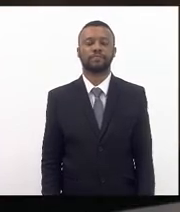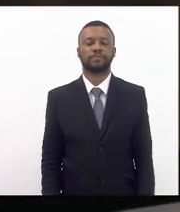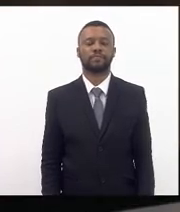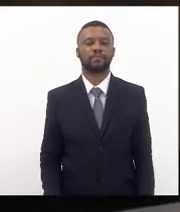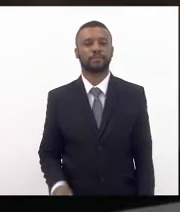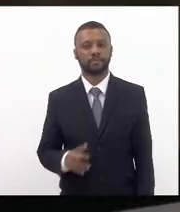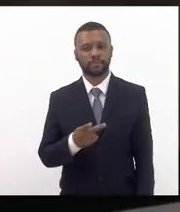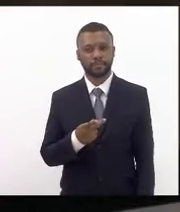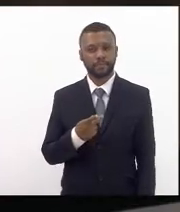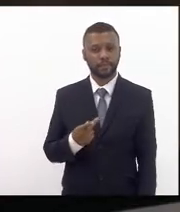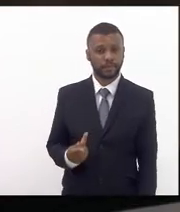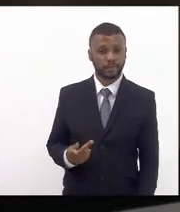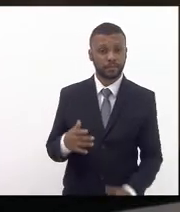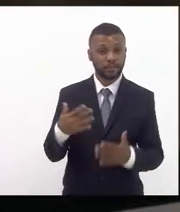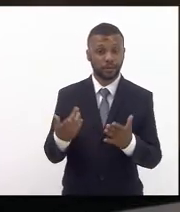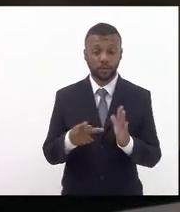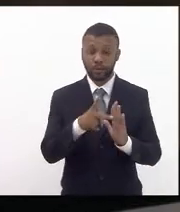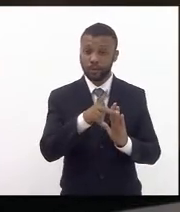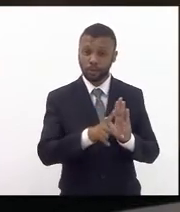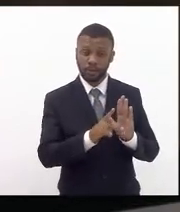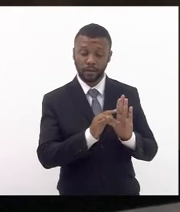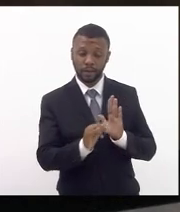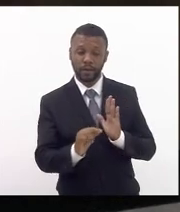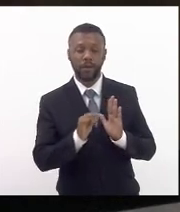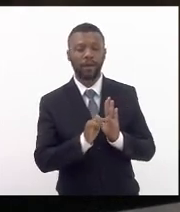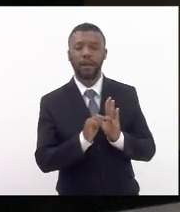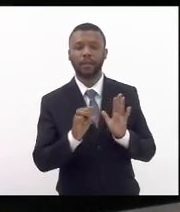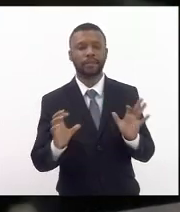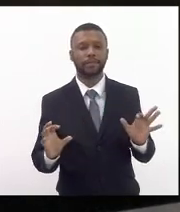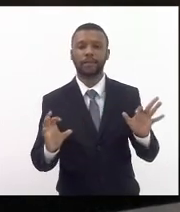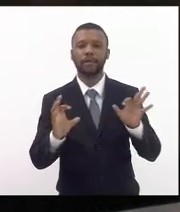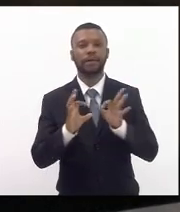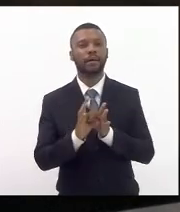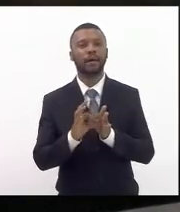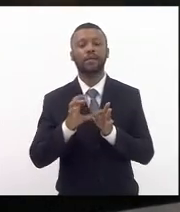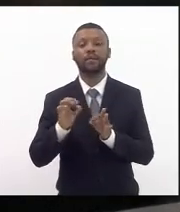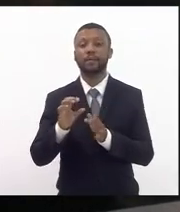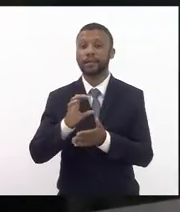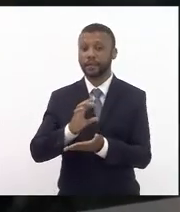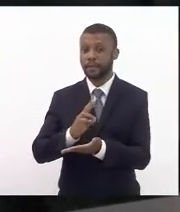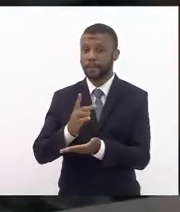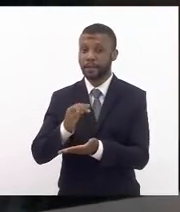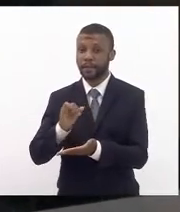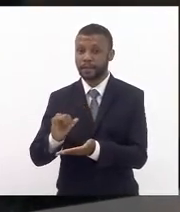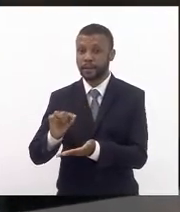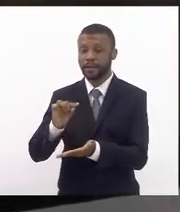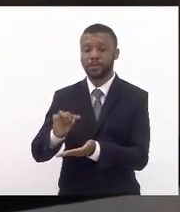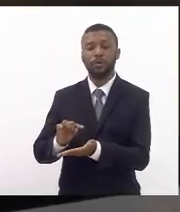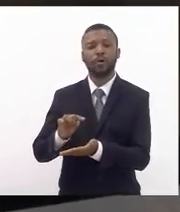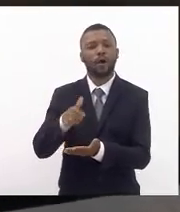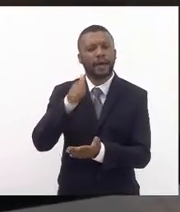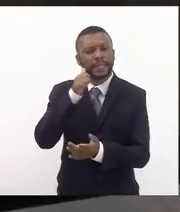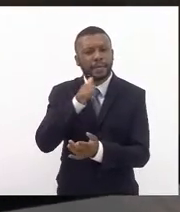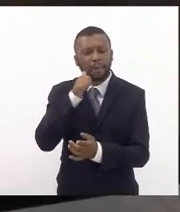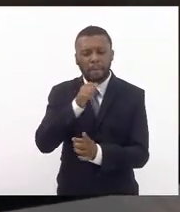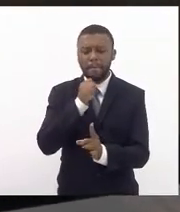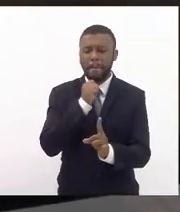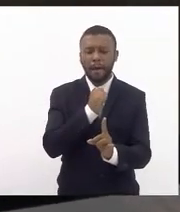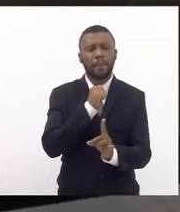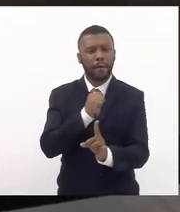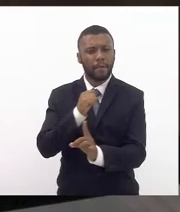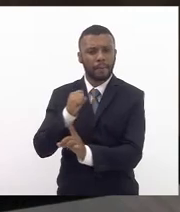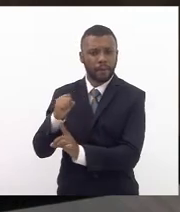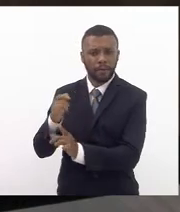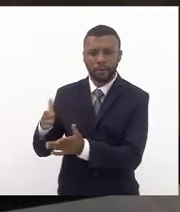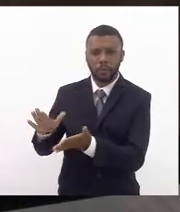Presidente, esse projeto de lei é fruto exatamente da CPI do feminicídio. No